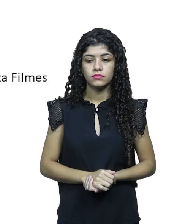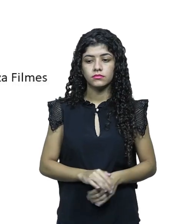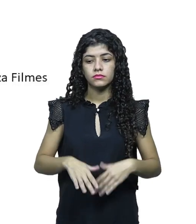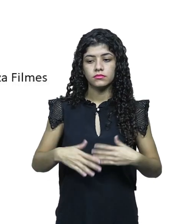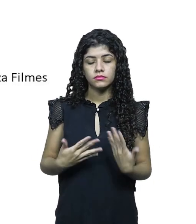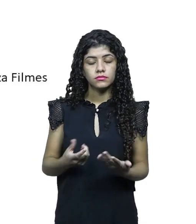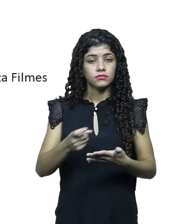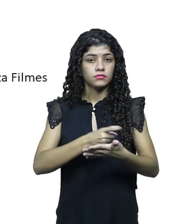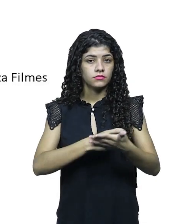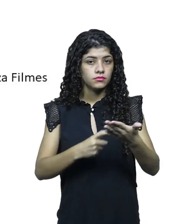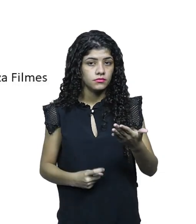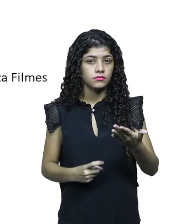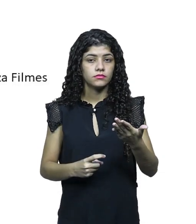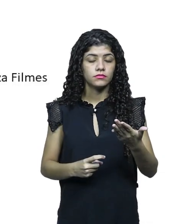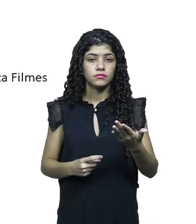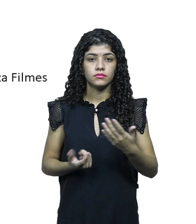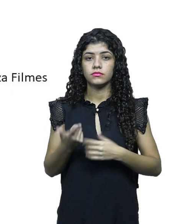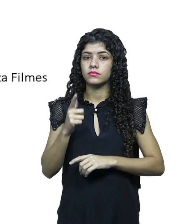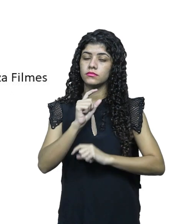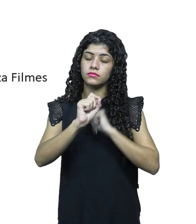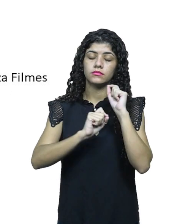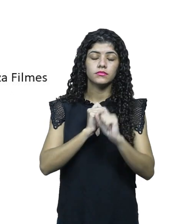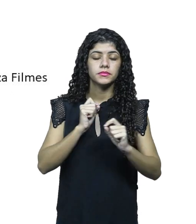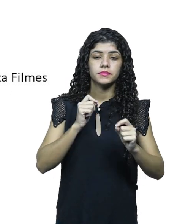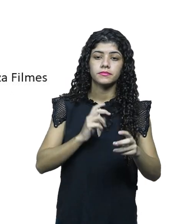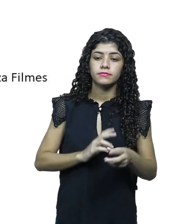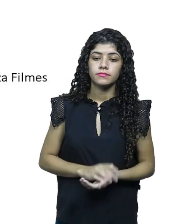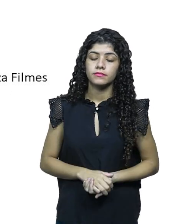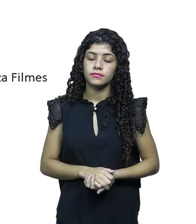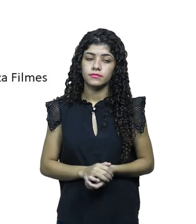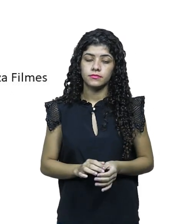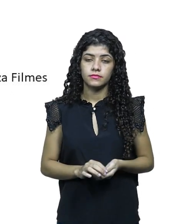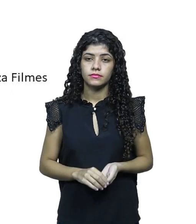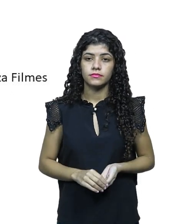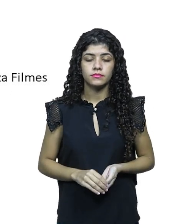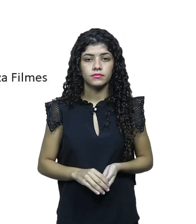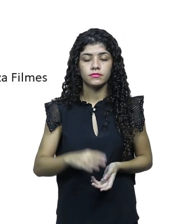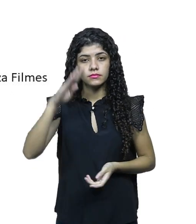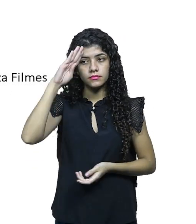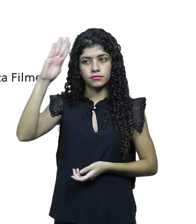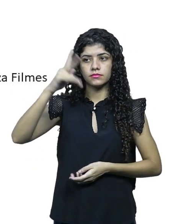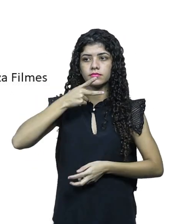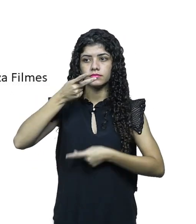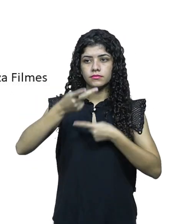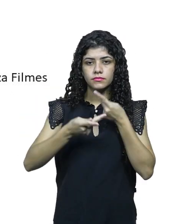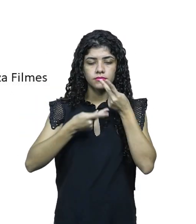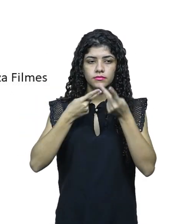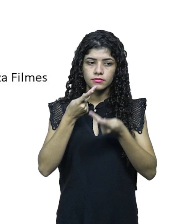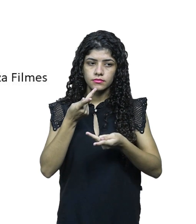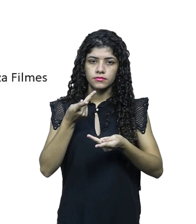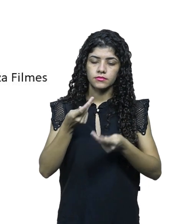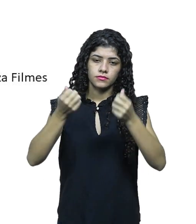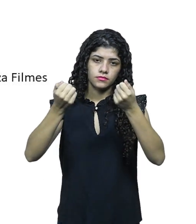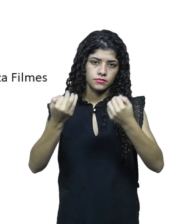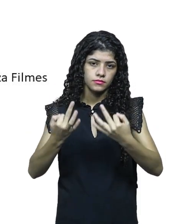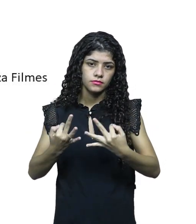Então, no texto, não toda a linha que o personagem principal fala não é colocada de forma